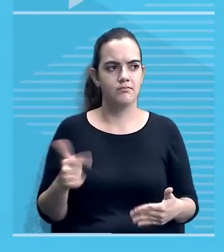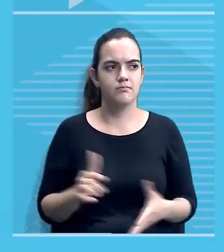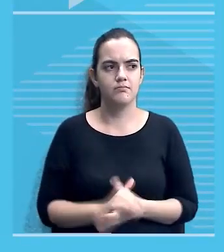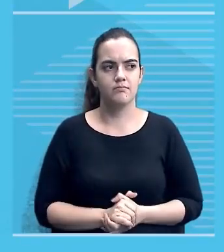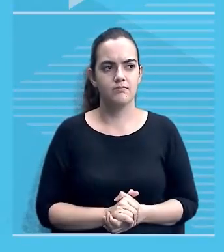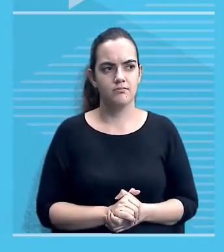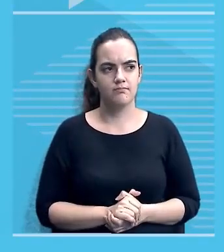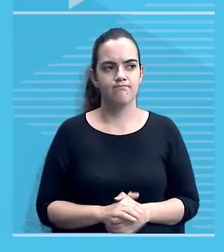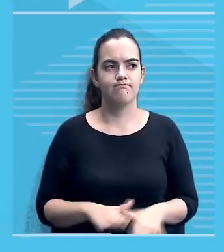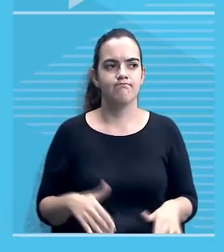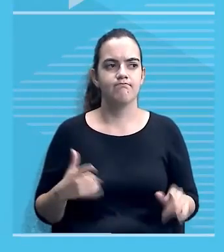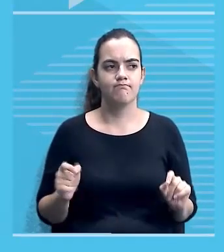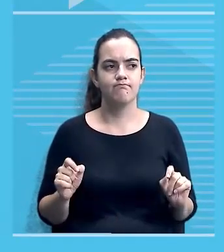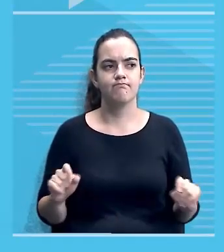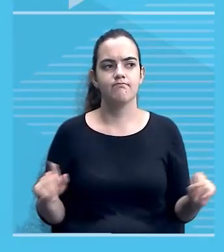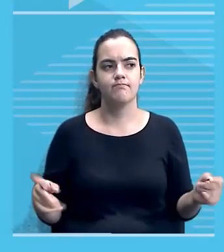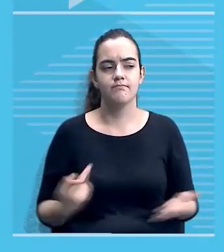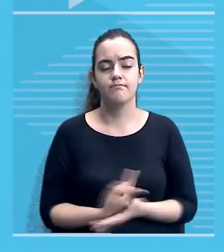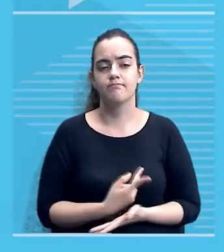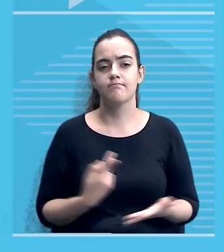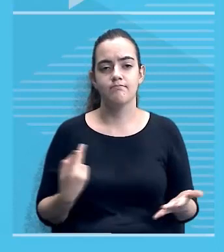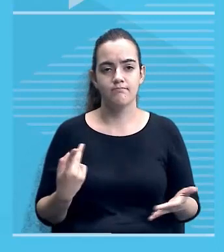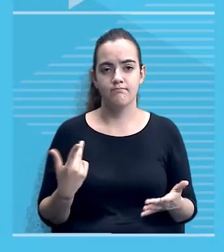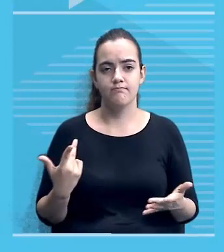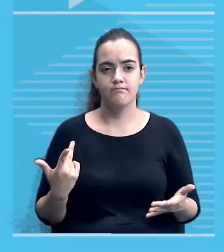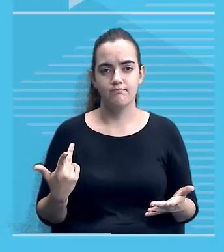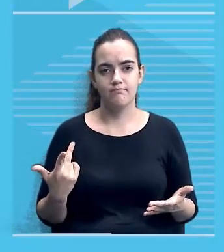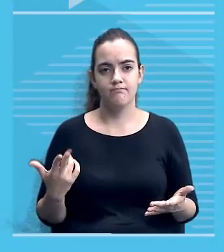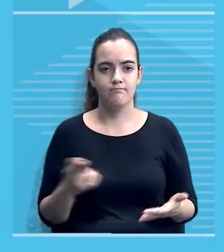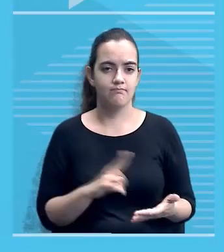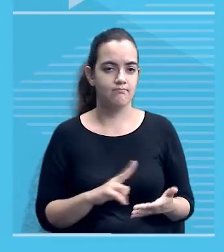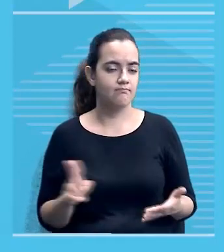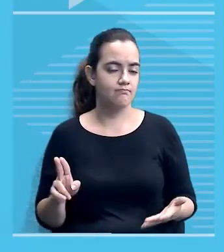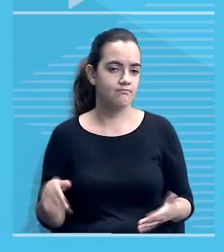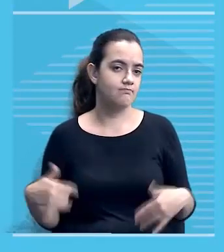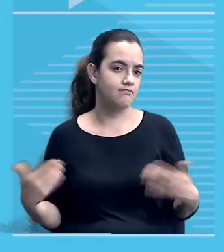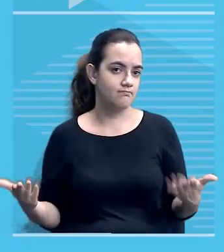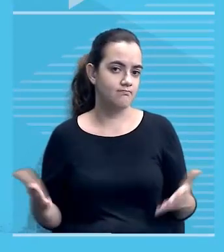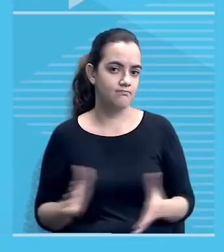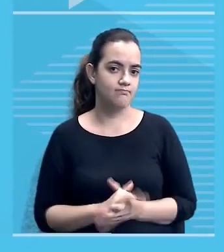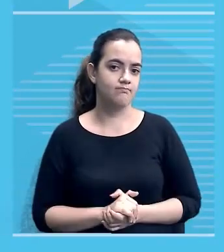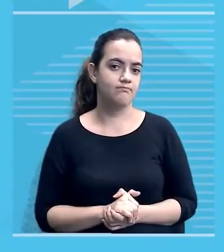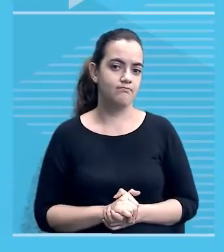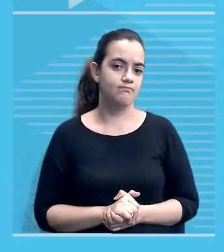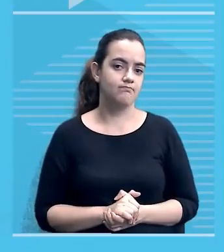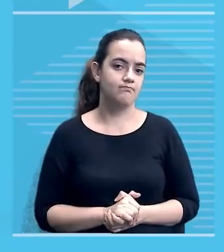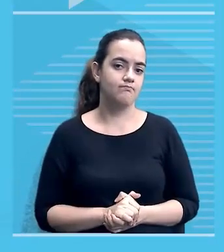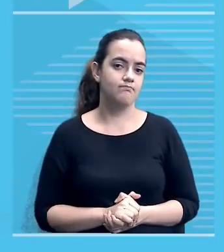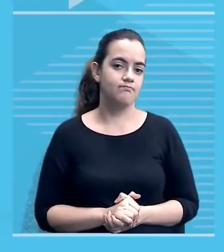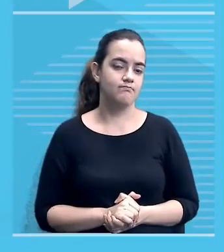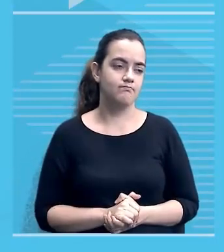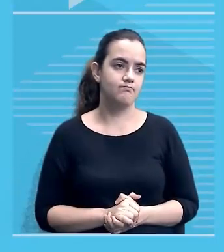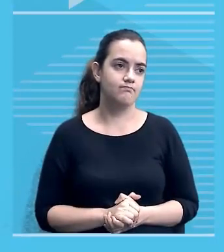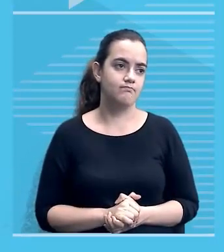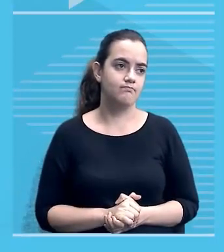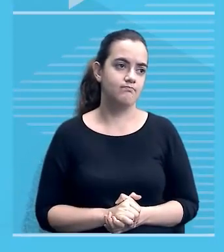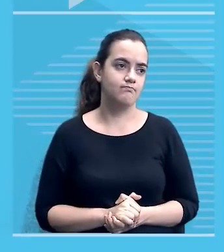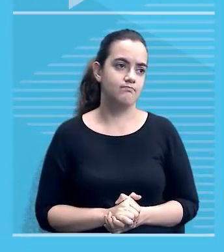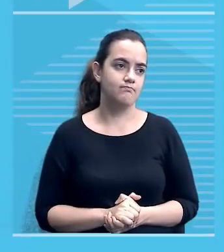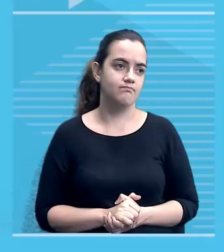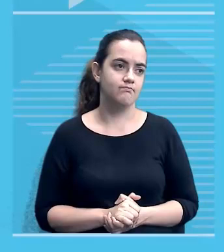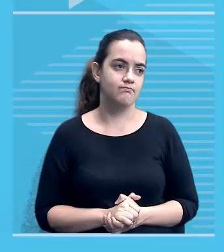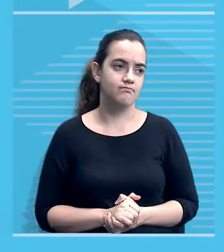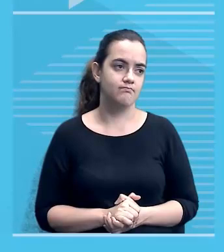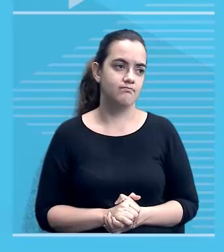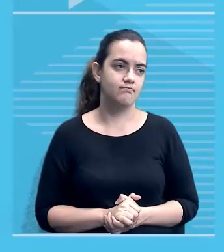com decorrer do tempo essas cidades cresceram tanto que se encontraram então o limite dessas cidades passa a ser o quê uma